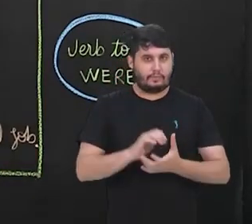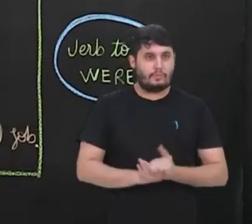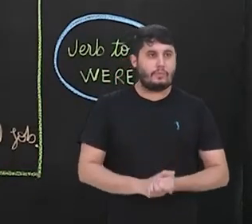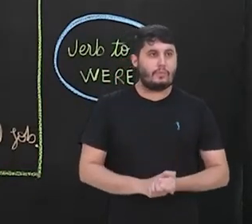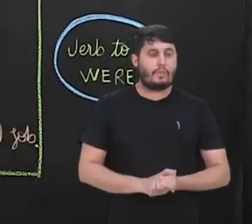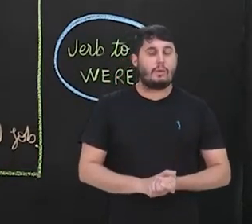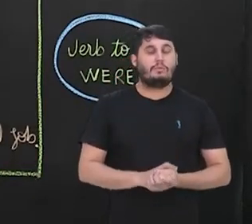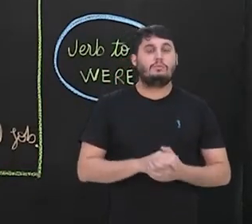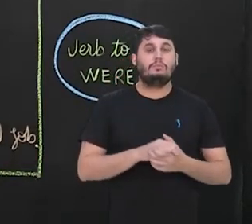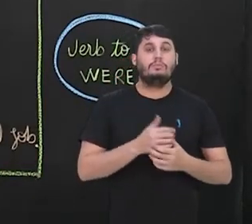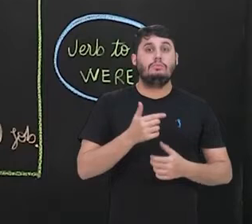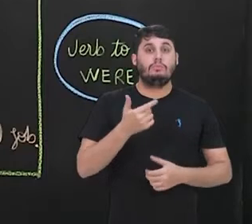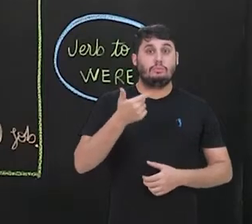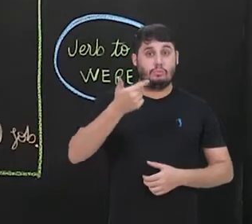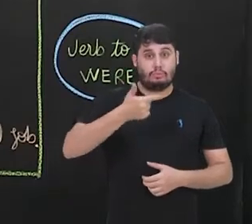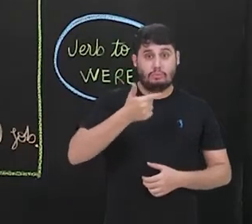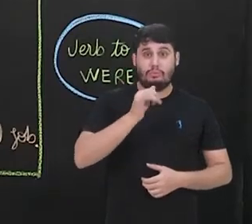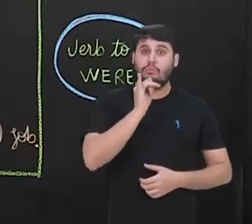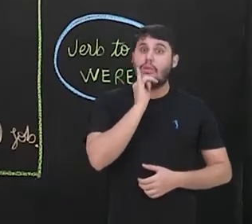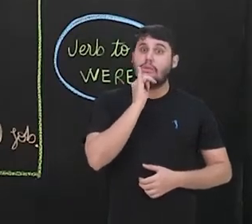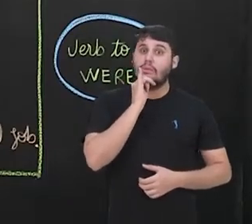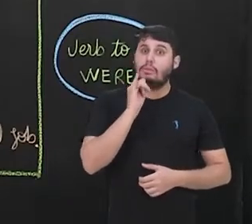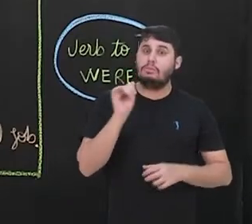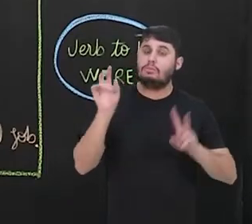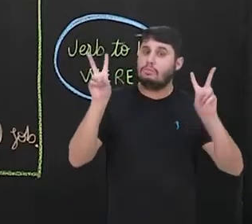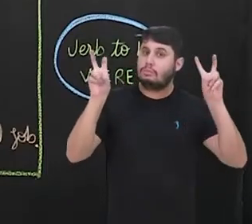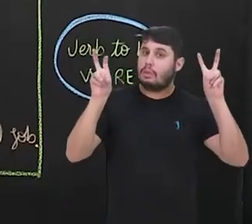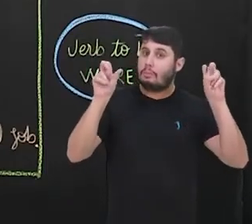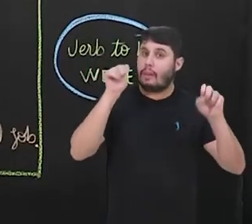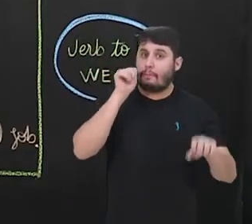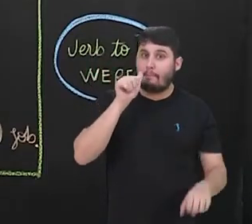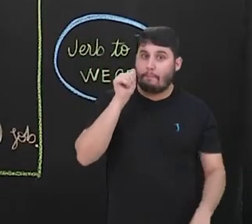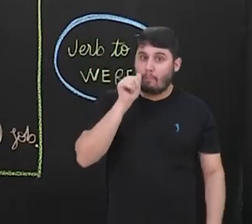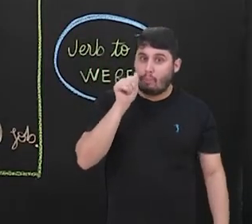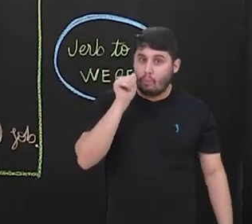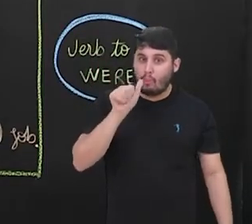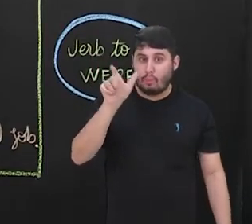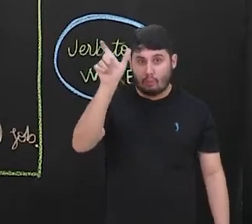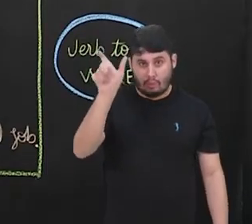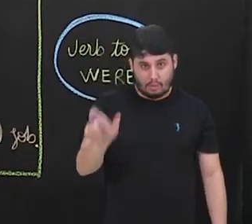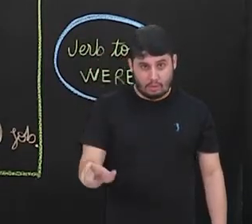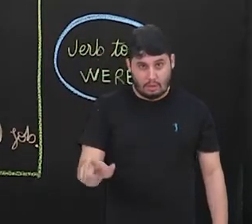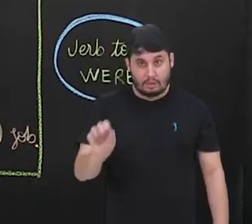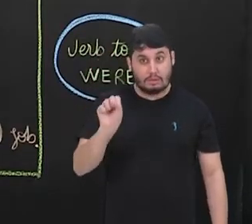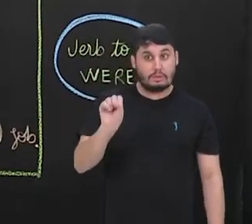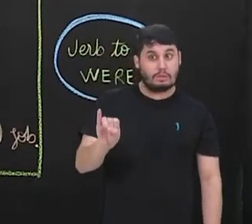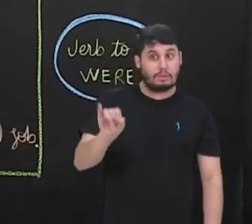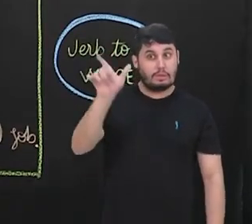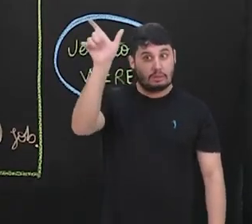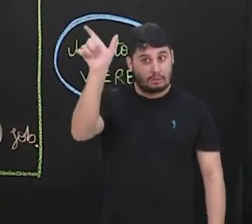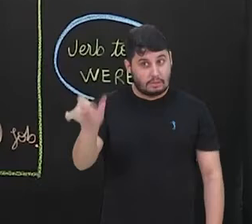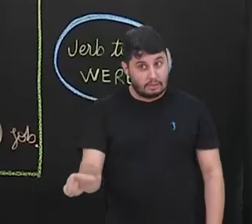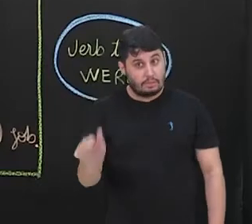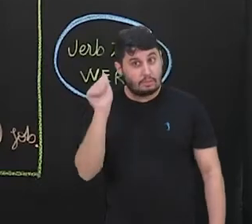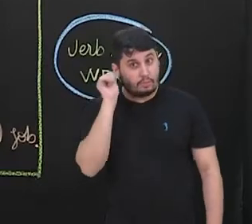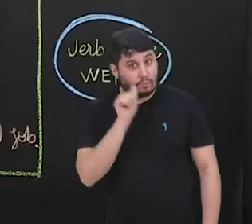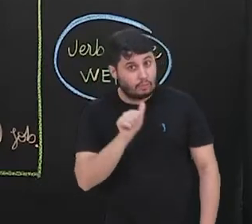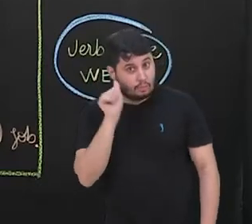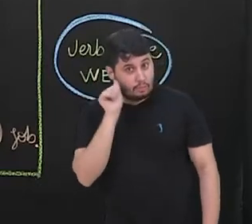No segundo caso, eu estou falando dela, não estou falando mais de mim. Estou falando se ela,